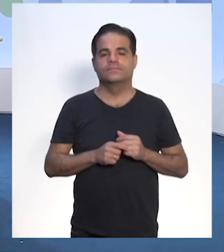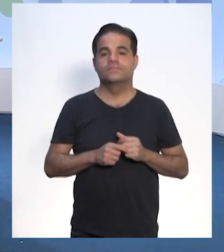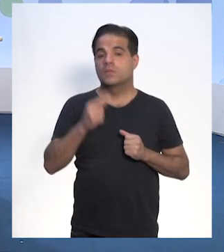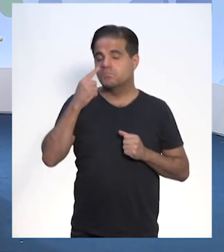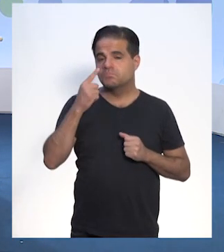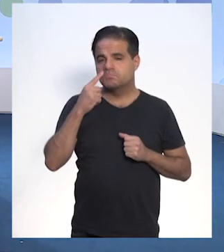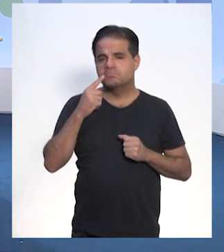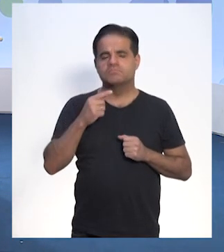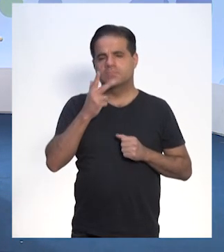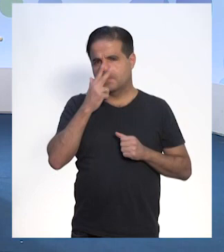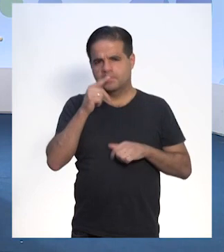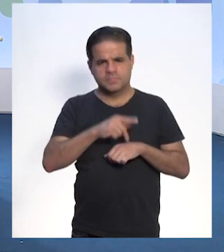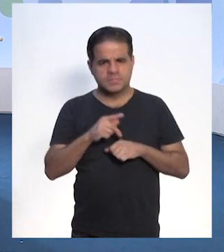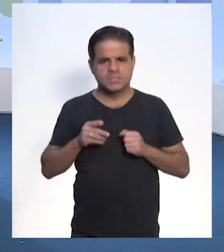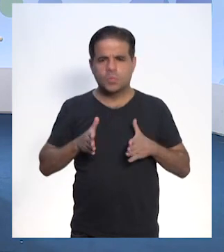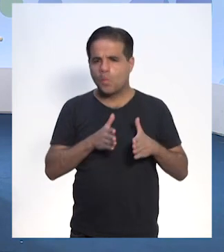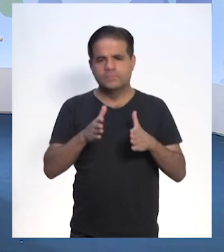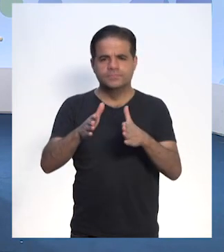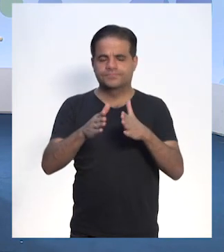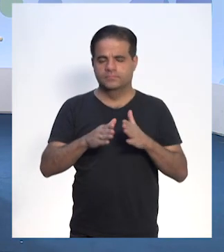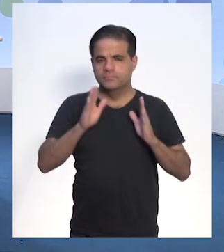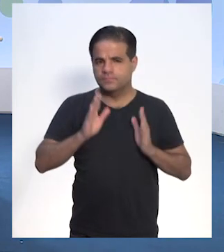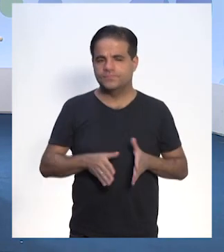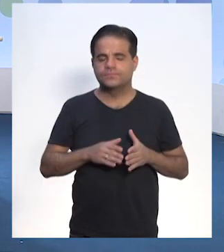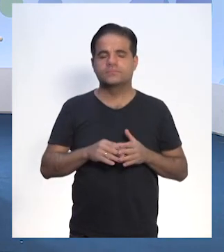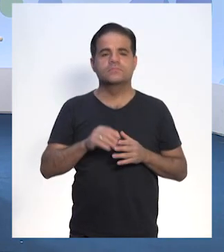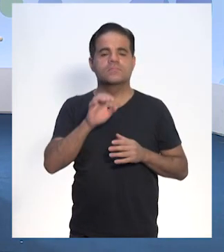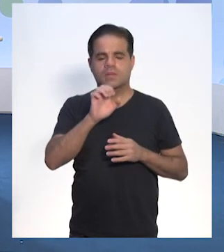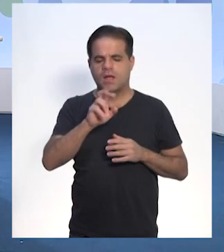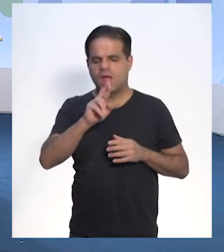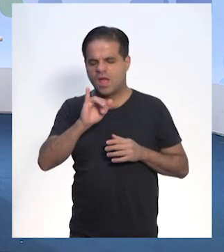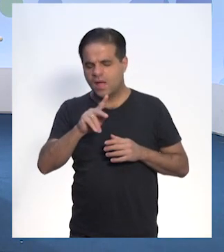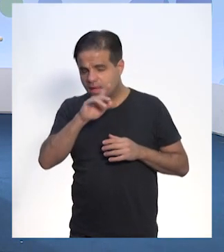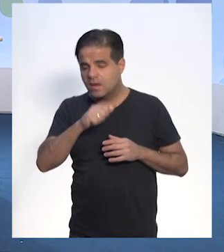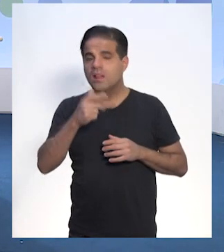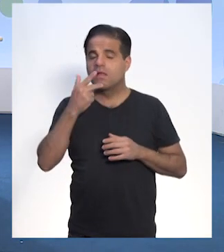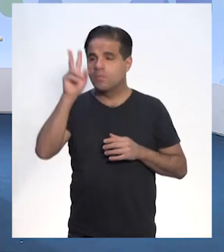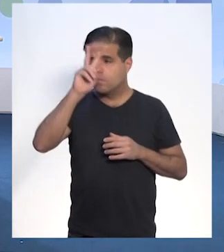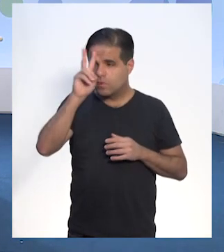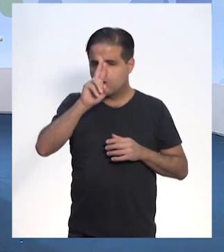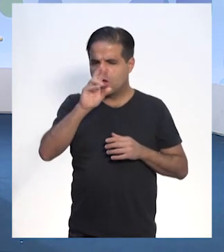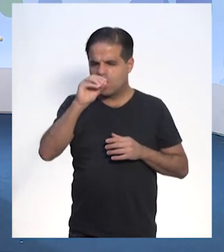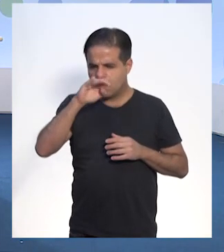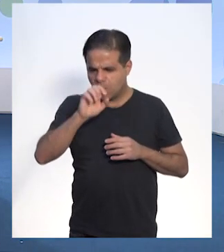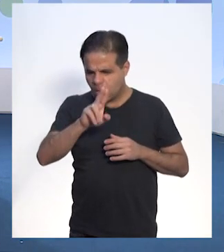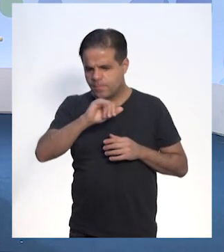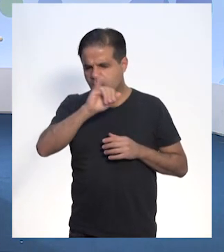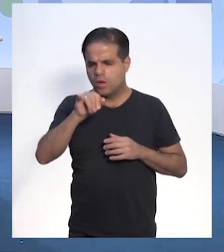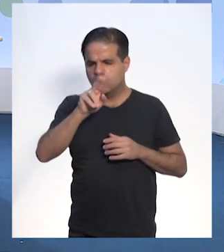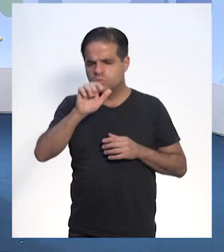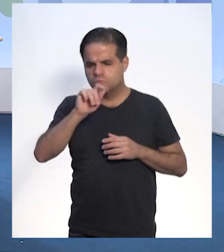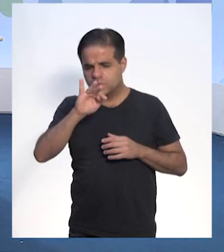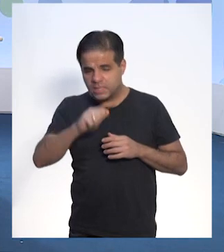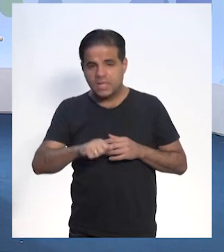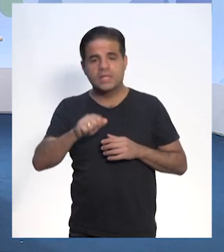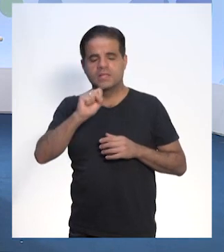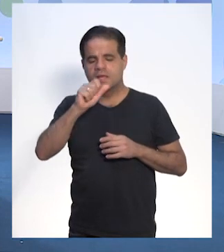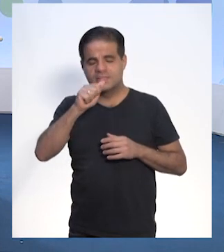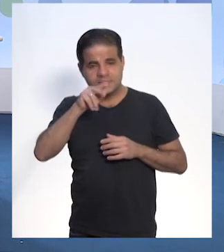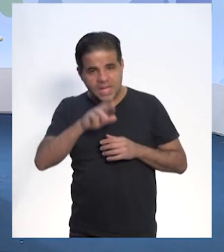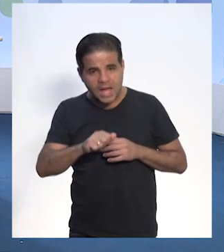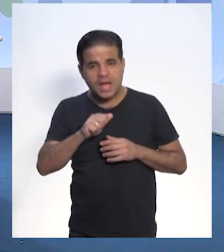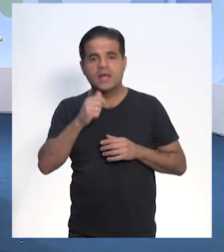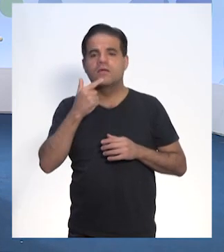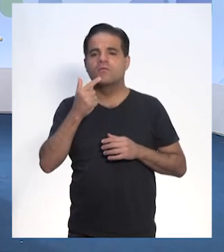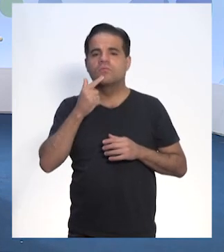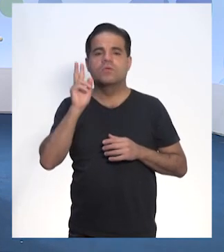Uma Pedra no Caminho, você já falou. Érica lembrou do Romeu e Julieta, a aluna Érica, a aluna Sara. Alguém falou